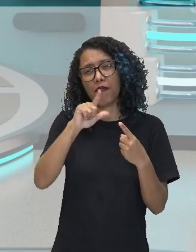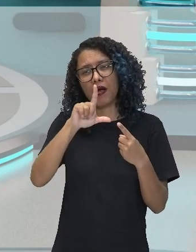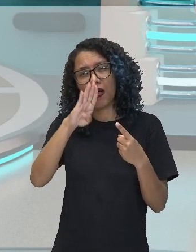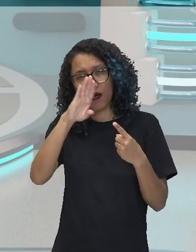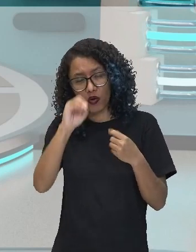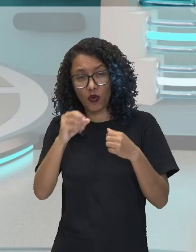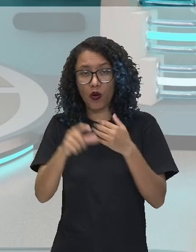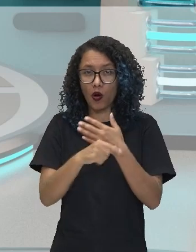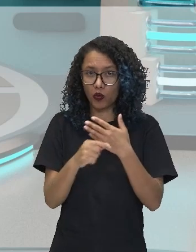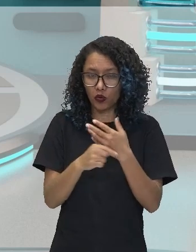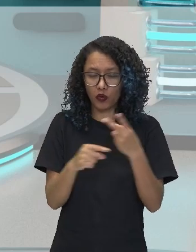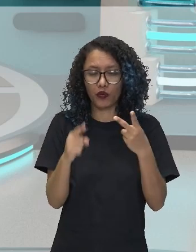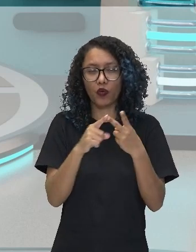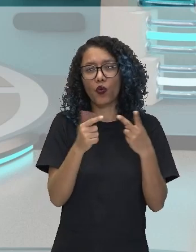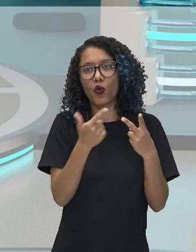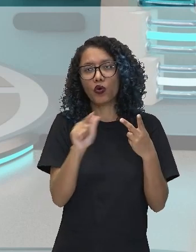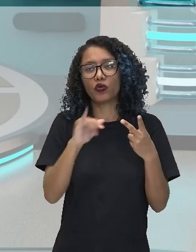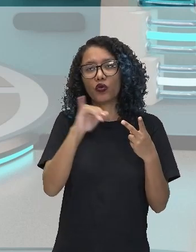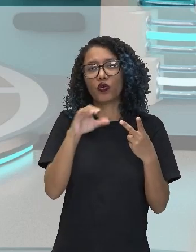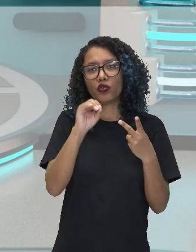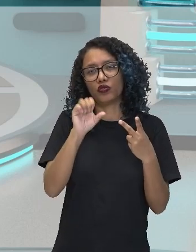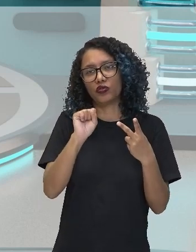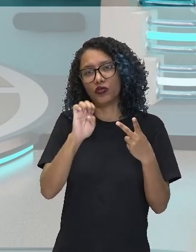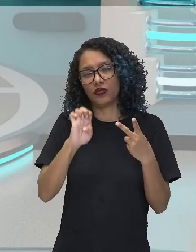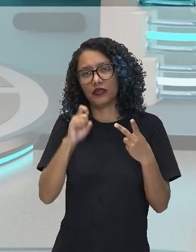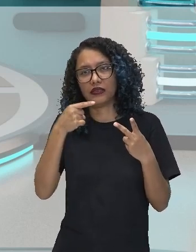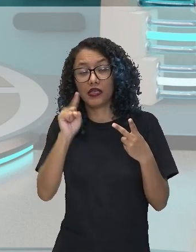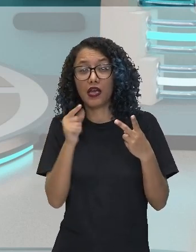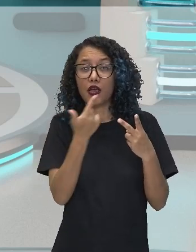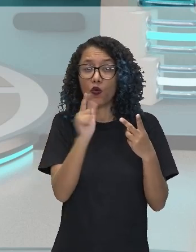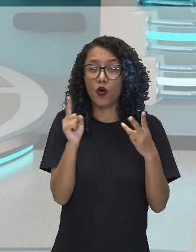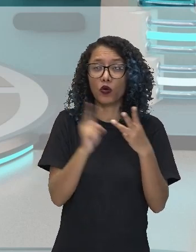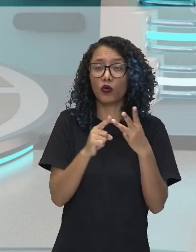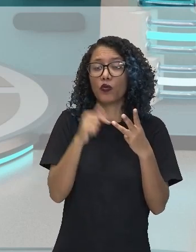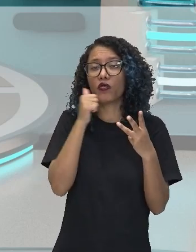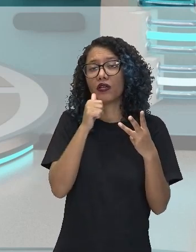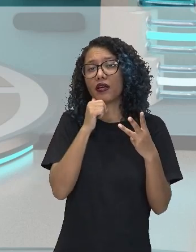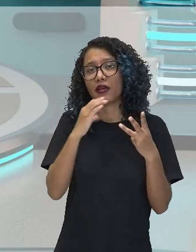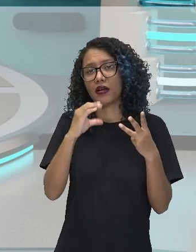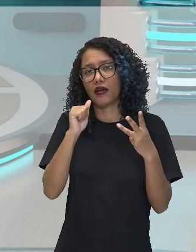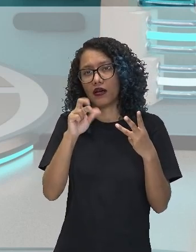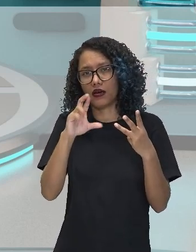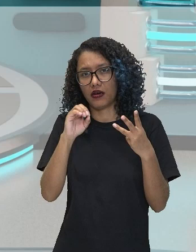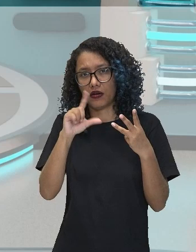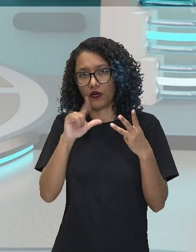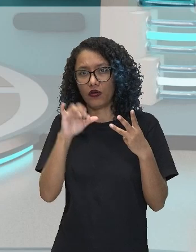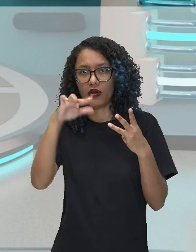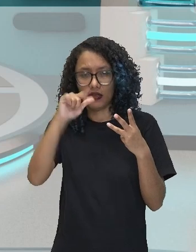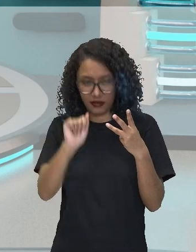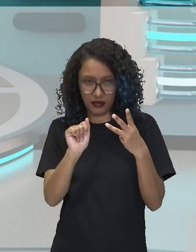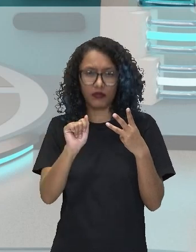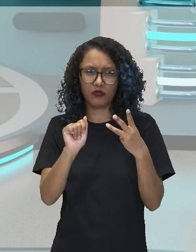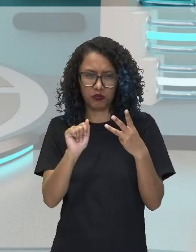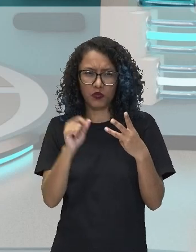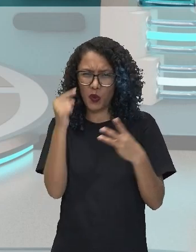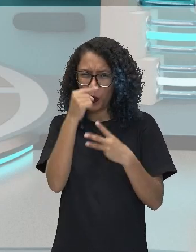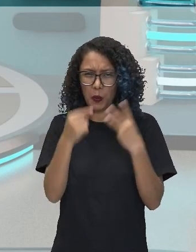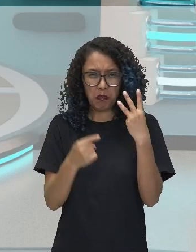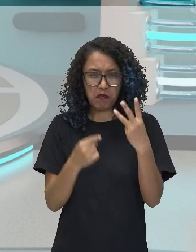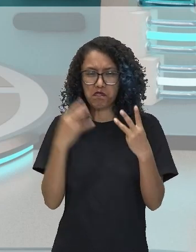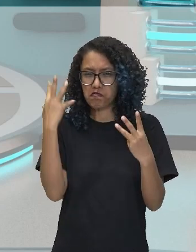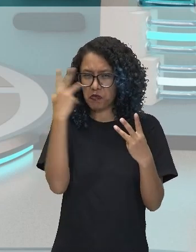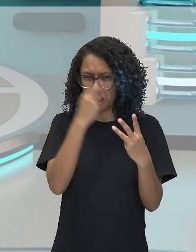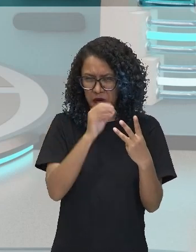De José Agustín e de Carolina Coronado. Todos muito bonitos, não é isso? E então, o que é que